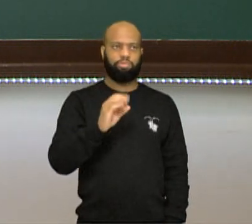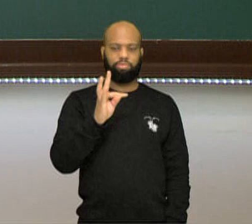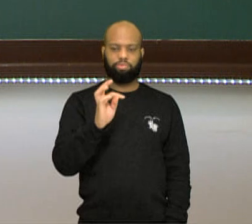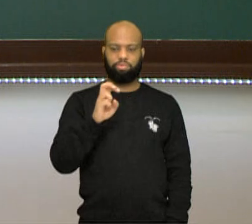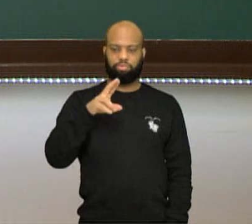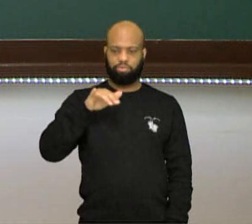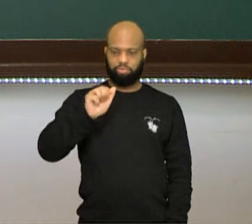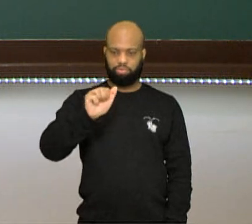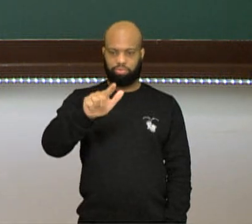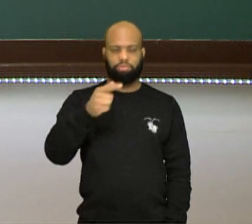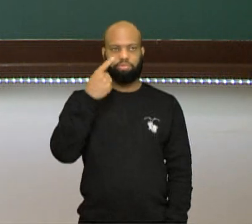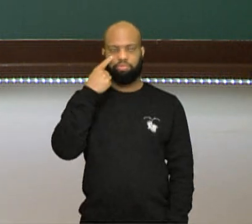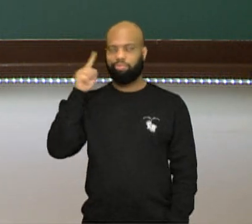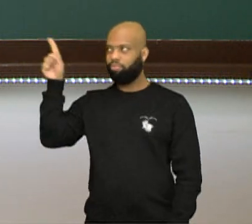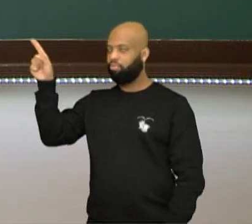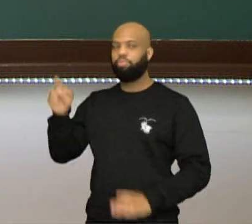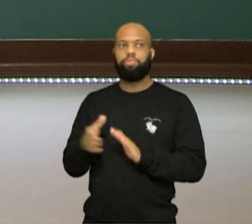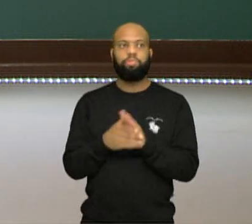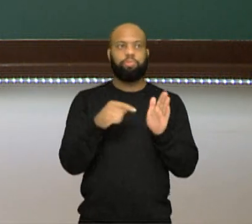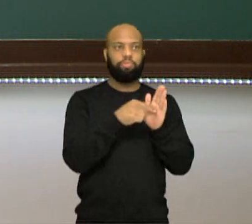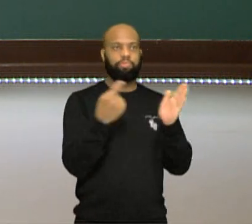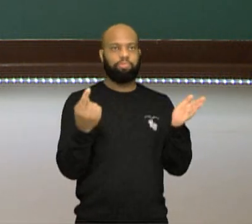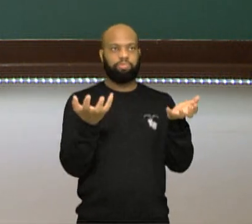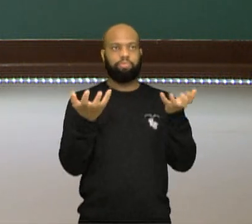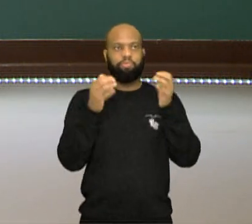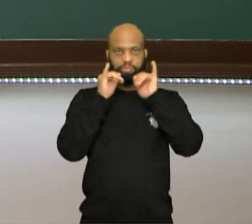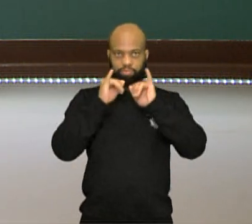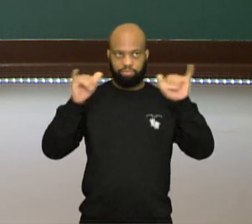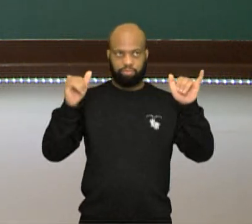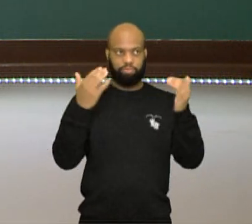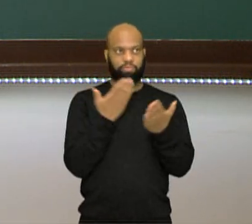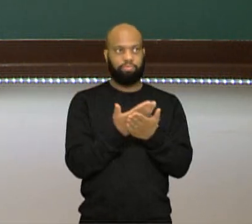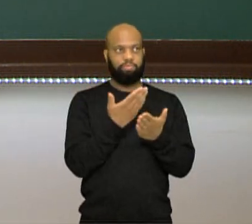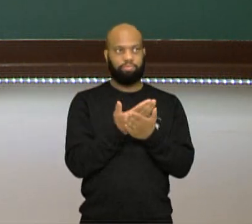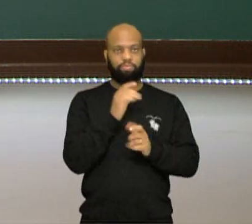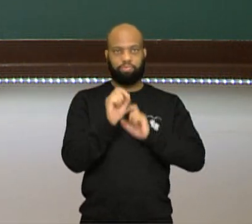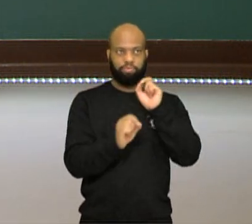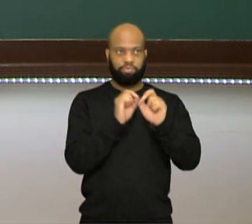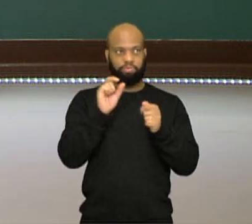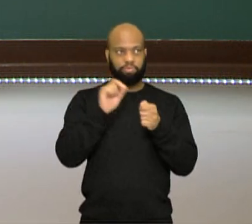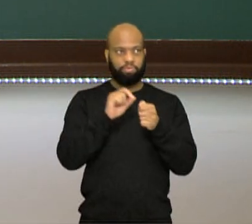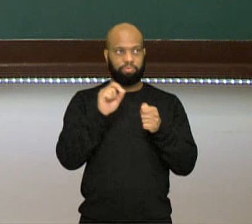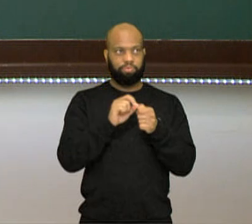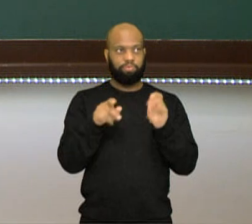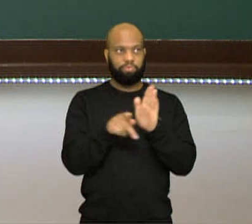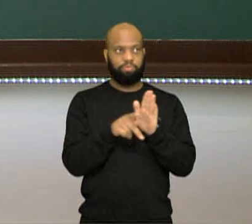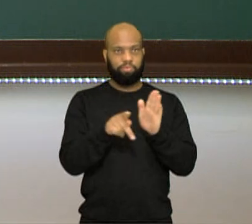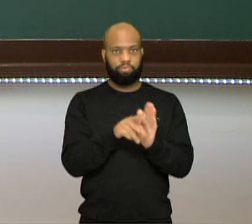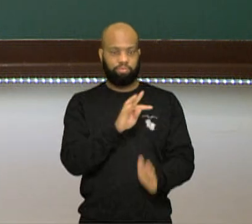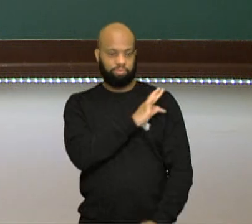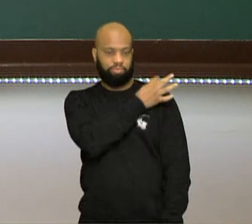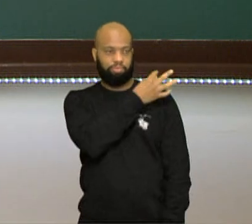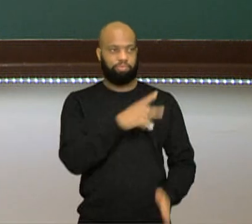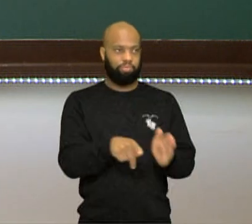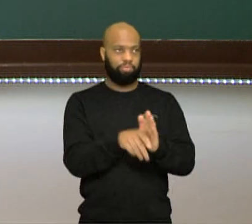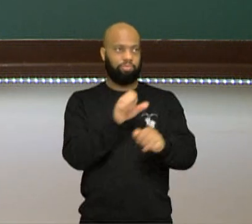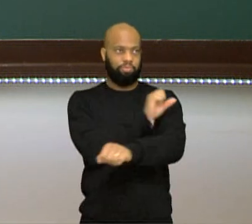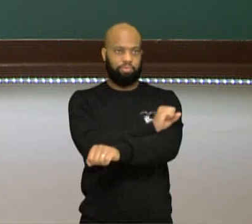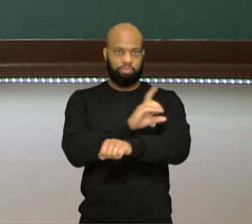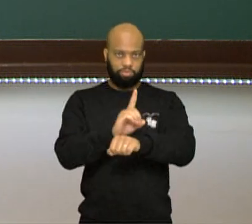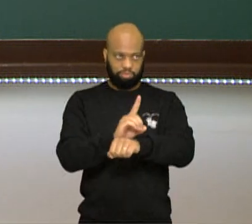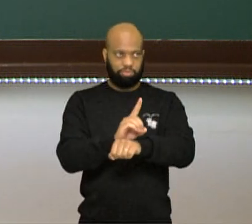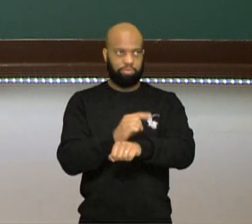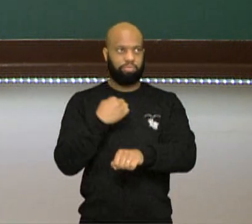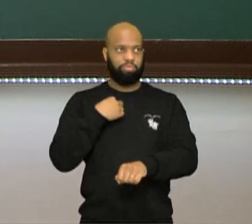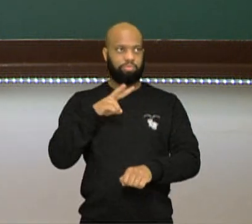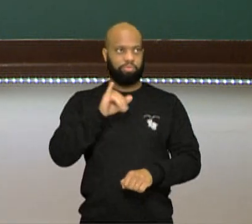Então vamos lá. Então é o seguinte, gente. Em primeiro lugar, só avisar que essa aula foi produzida pelos técnicos da Secretaria de Educação e